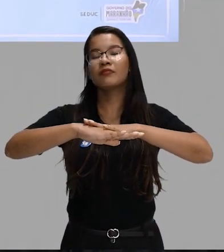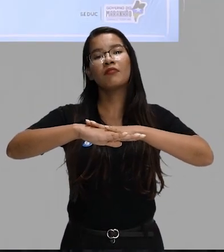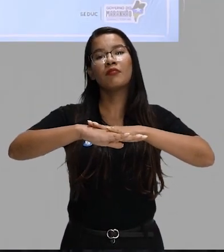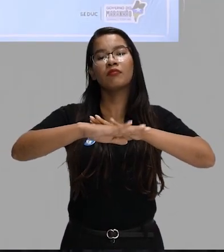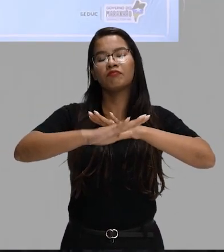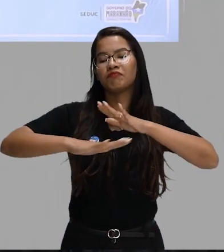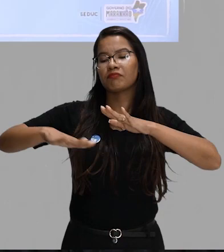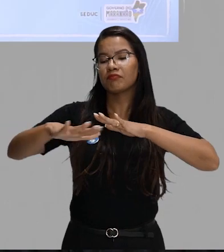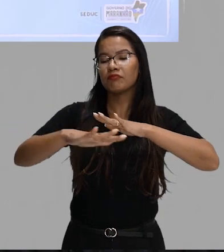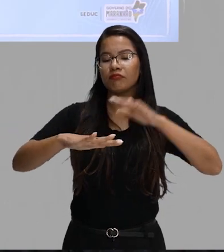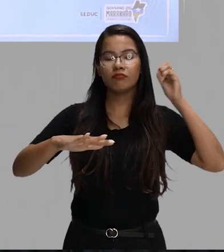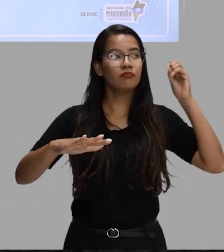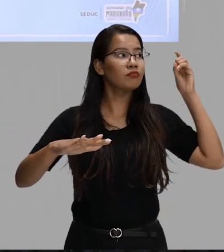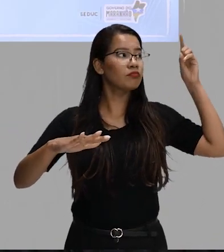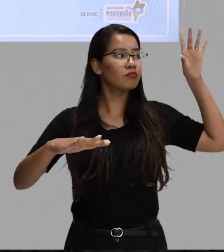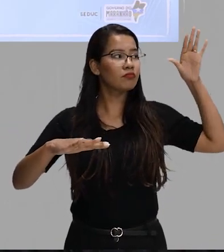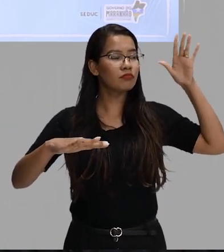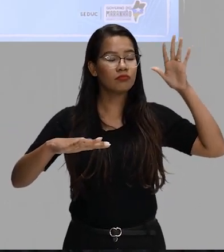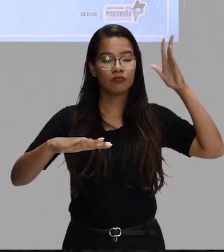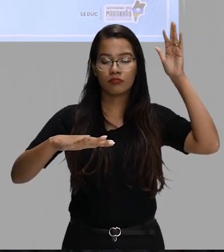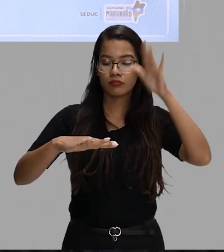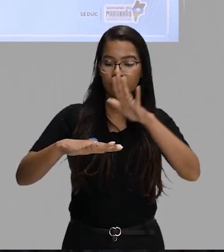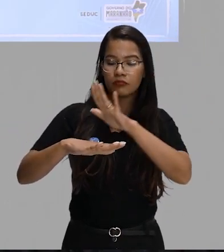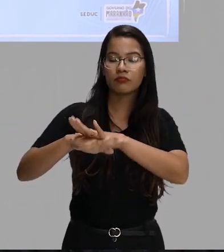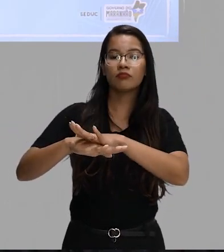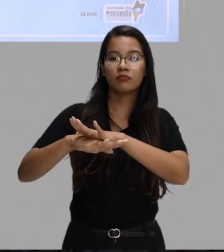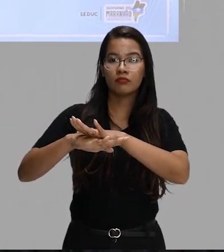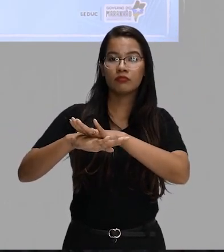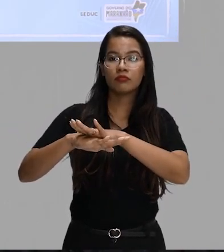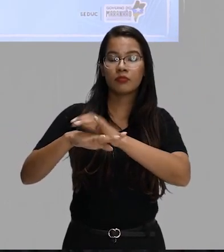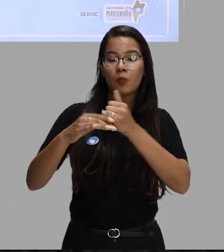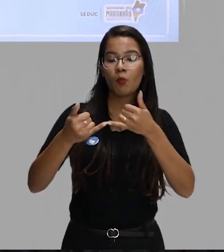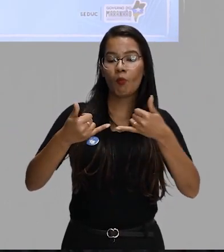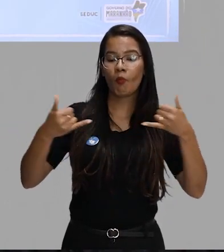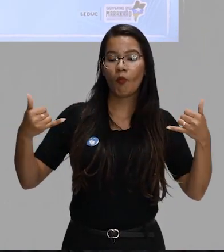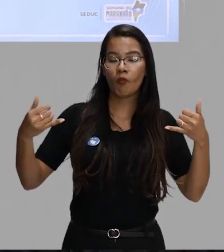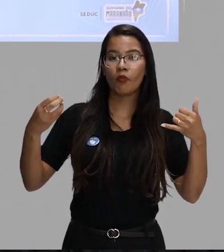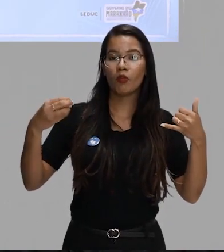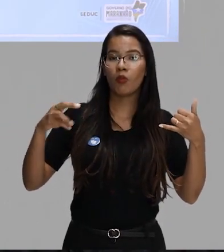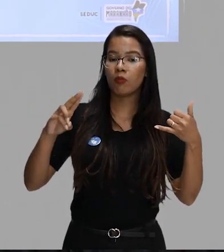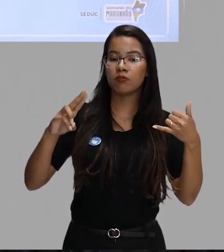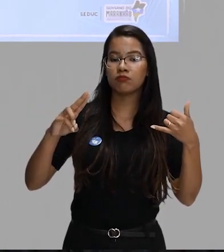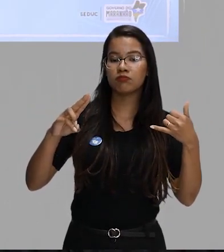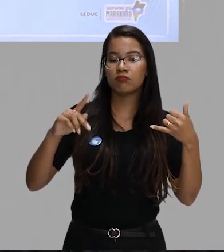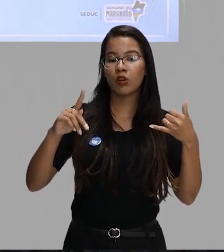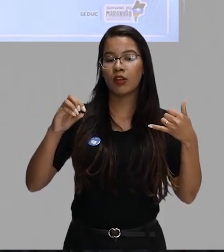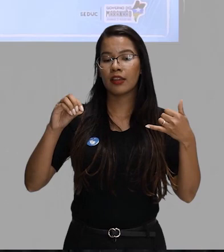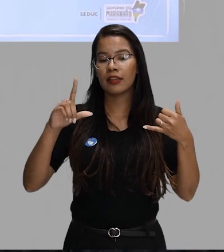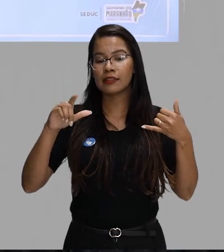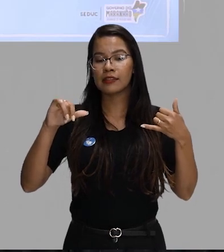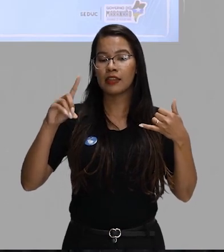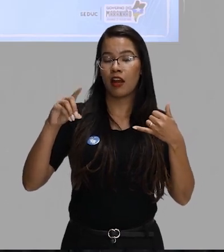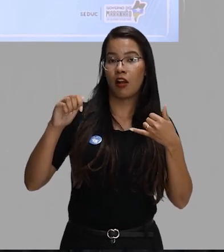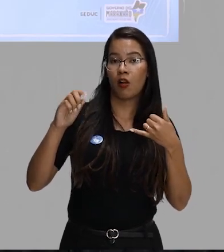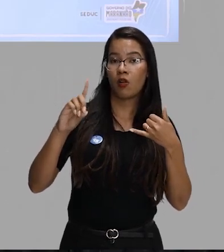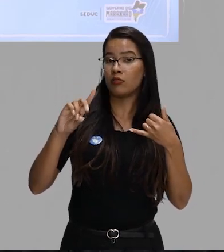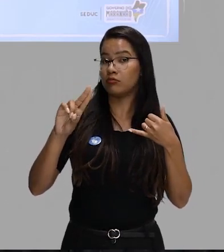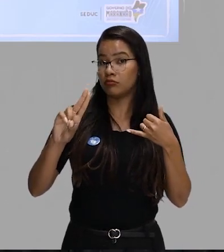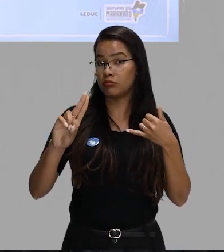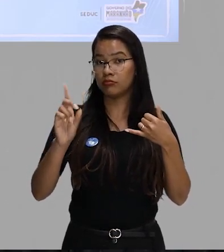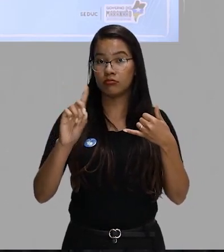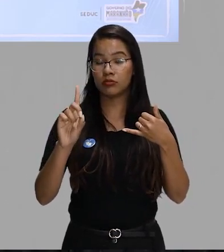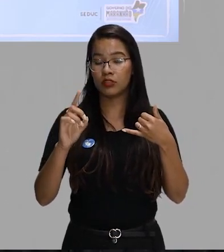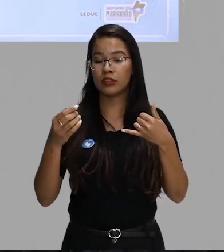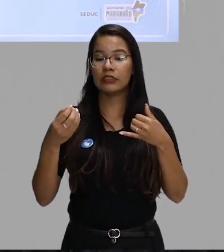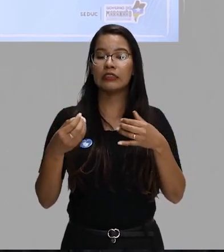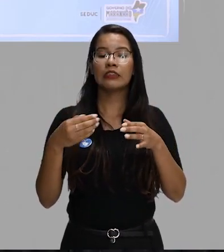determinada superfície, seja essa superfície lisa, polida e refletora ou não, e ela retorna para